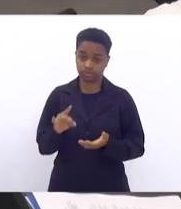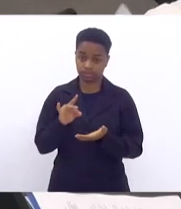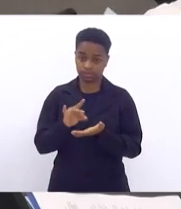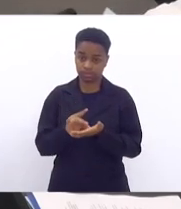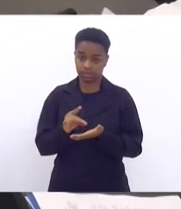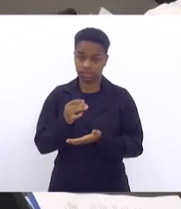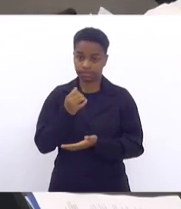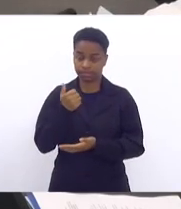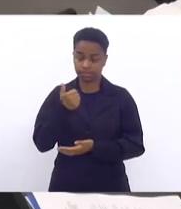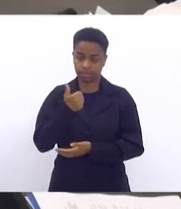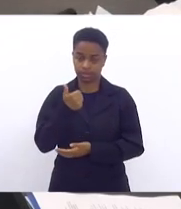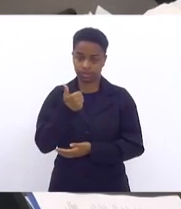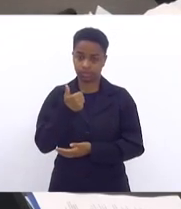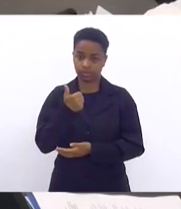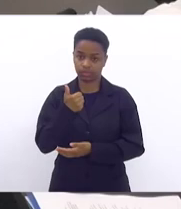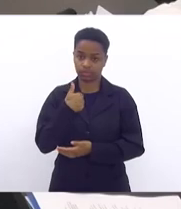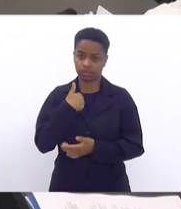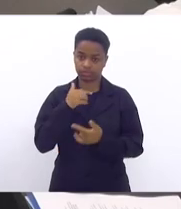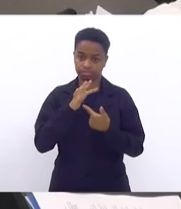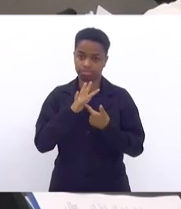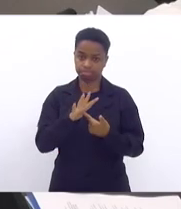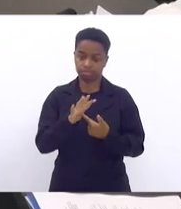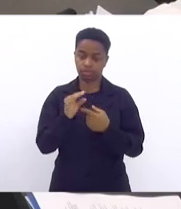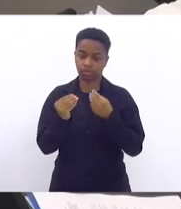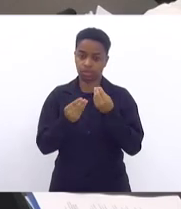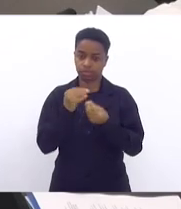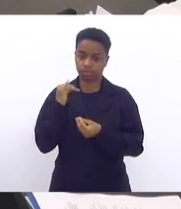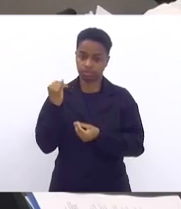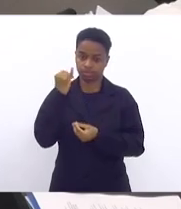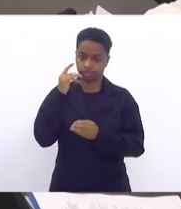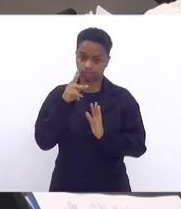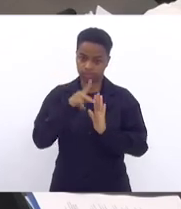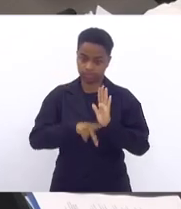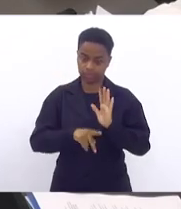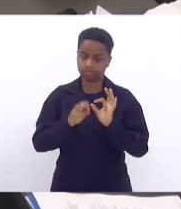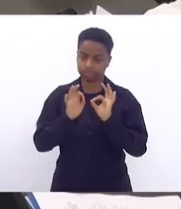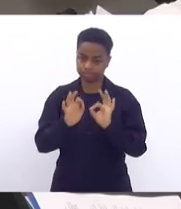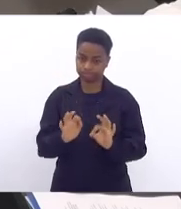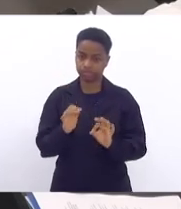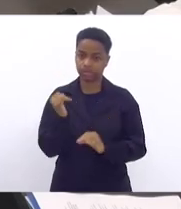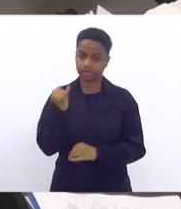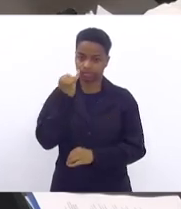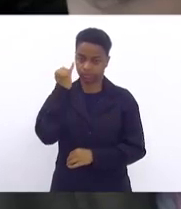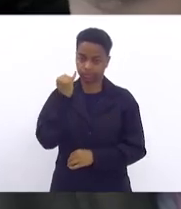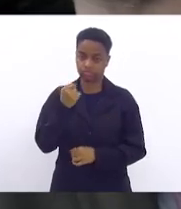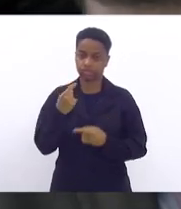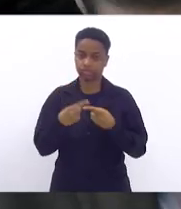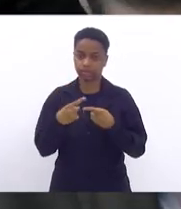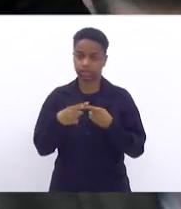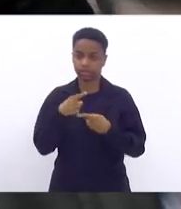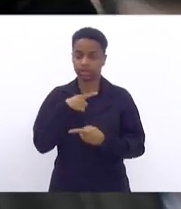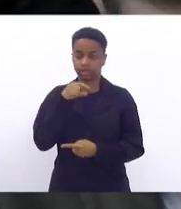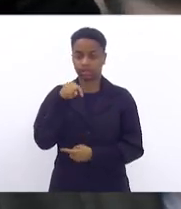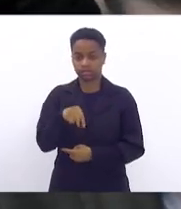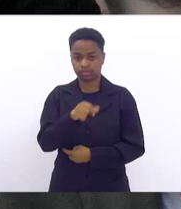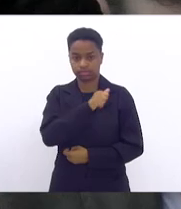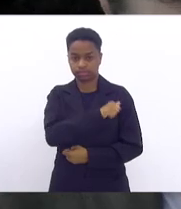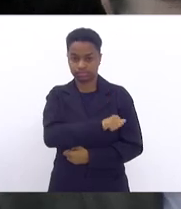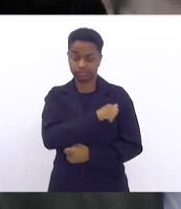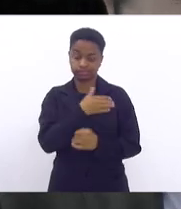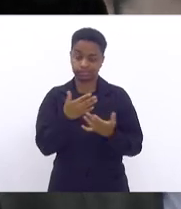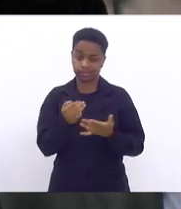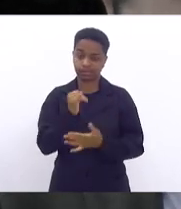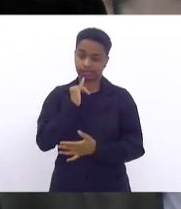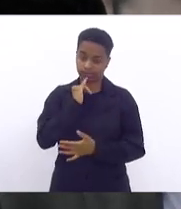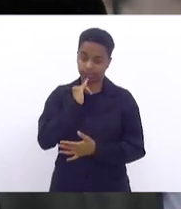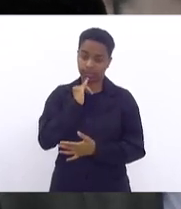bom, primeiro, destacar o mérito do projeto, que é muito importante. A gente tem aqui no Estado do Rio de Janeiro, infelizmente,